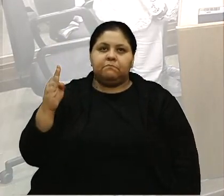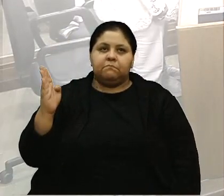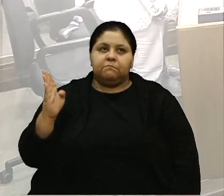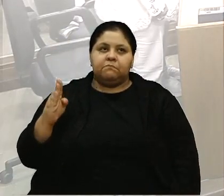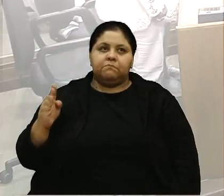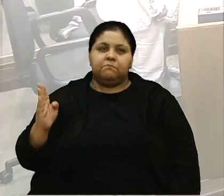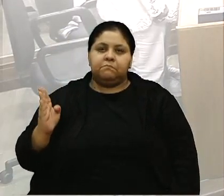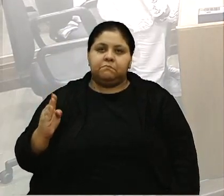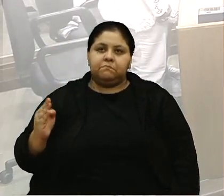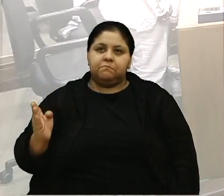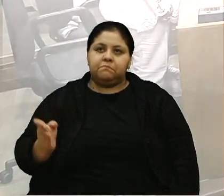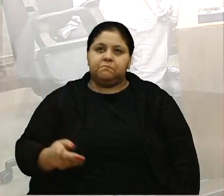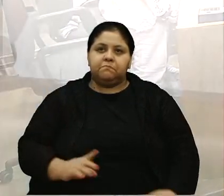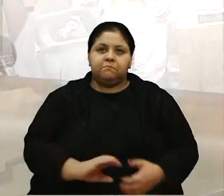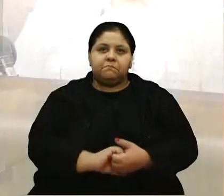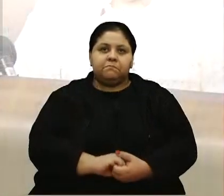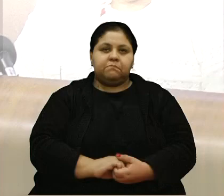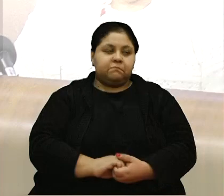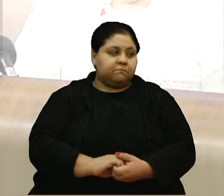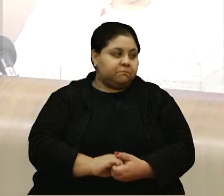Brasil.